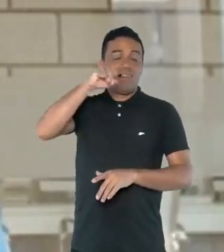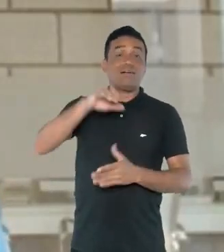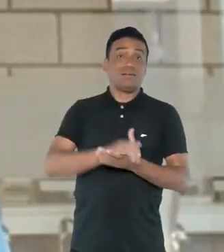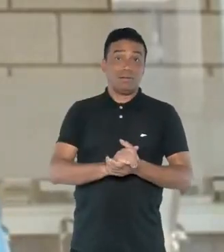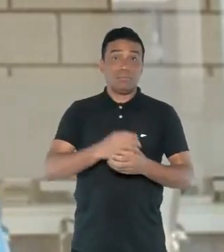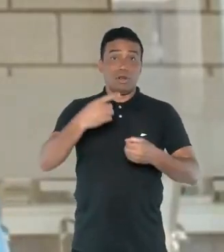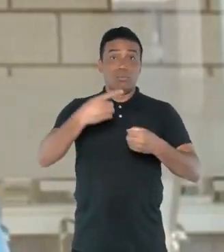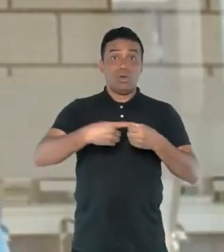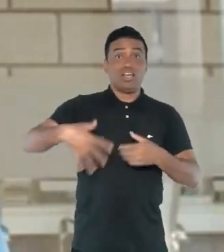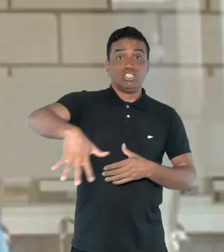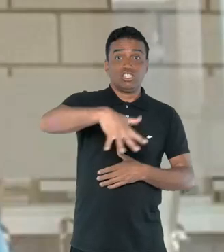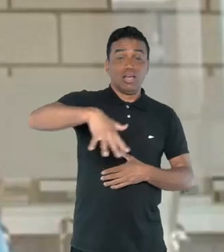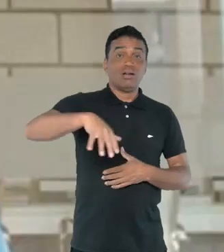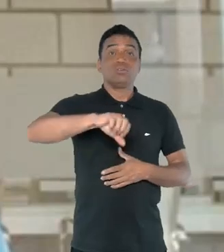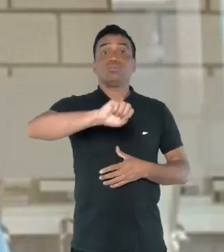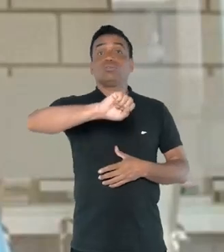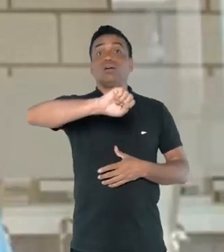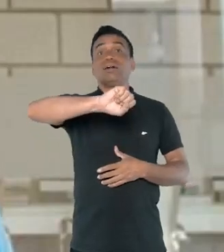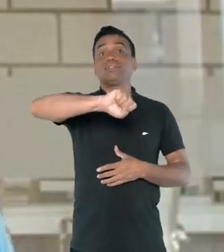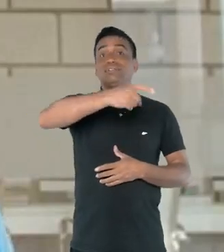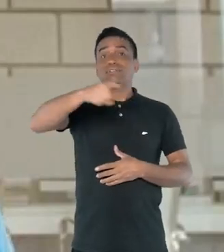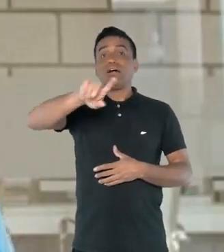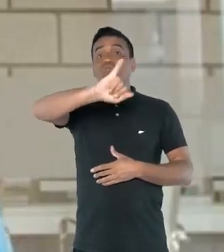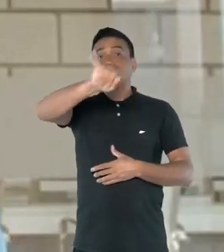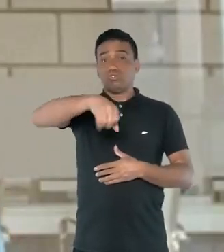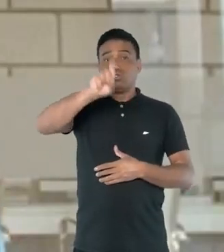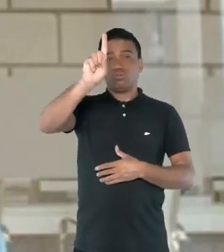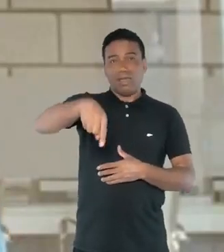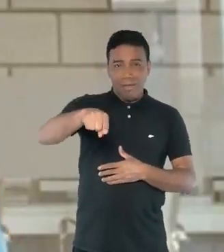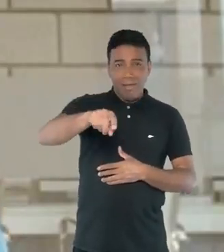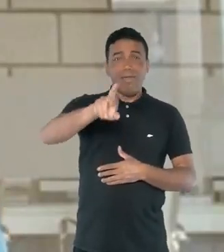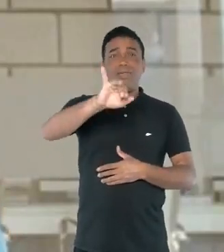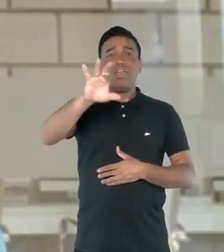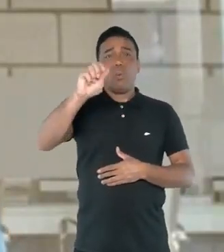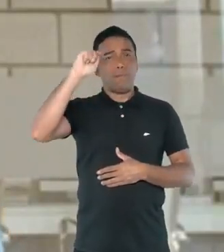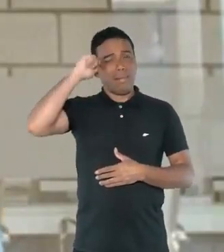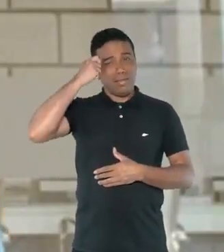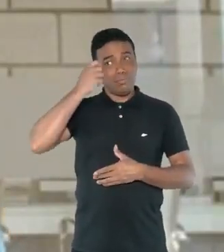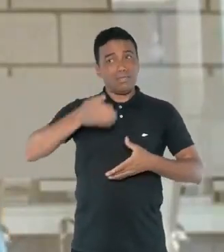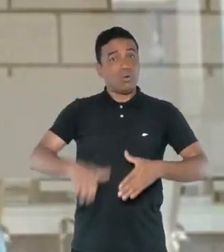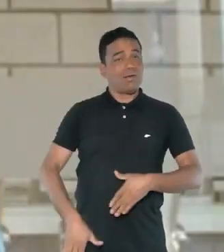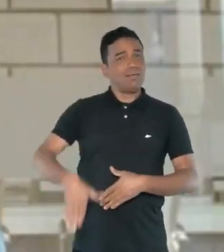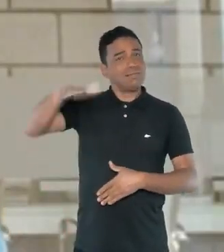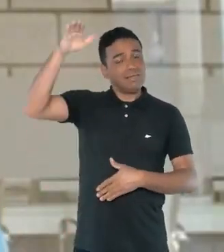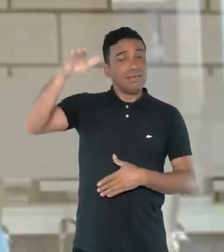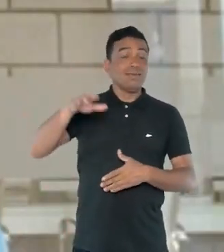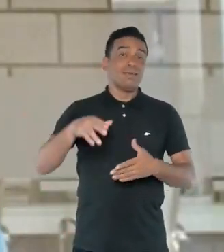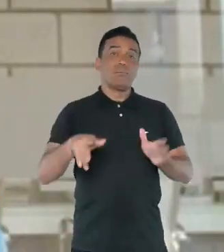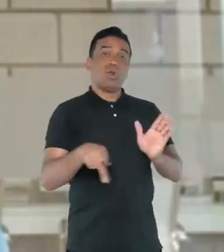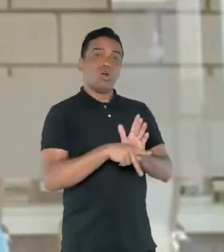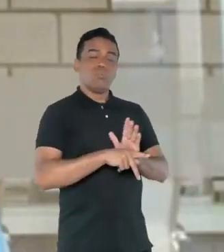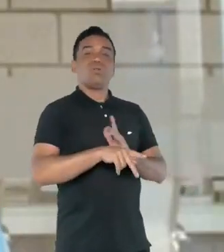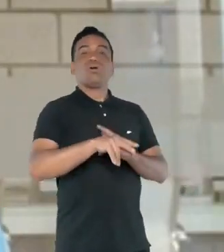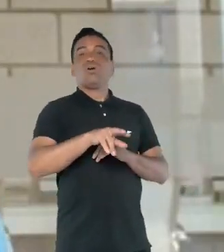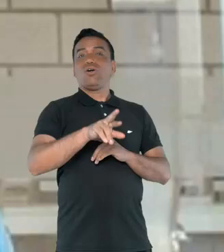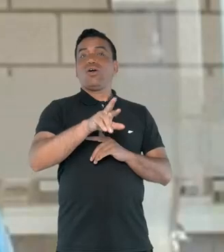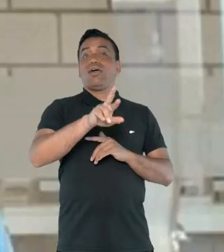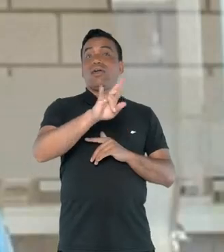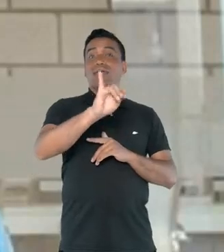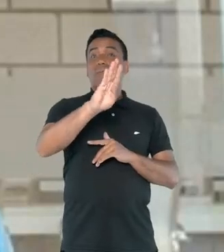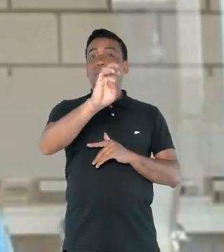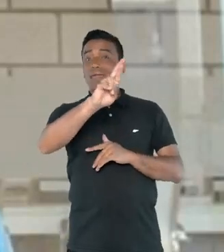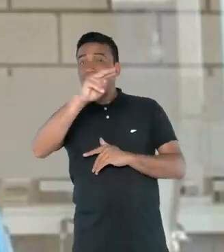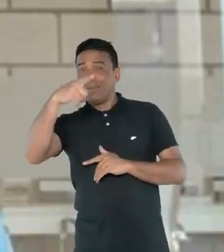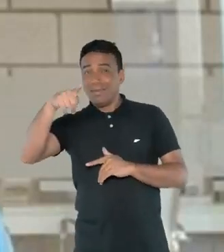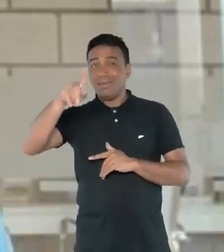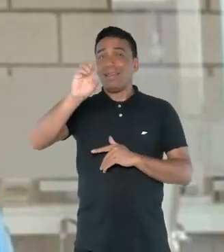São José do Rio Preto, ali em Guaíra, mas me criei na região de Ribeirão Preto, em Orlândia,